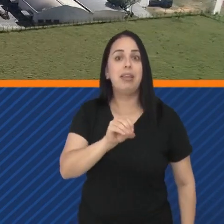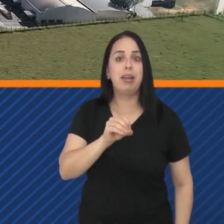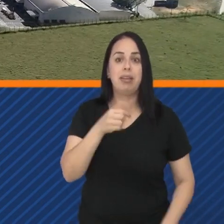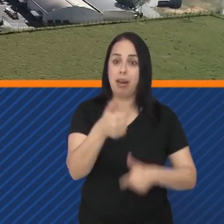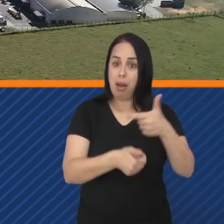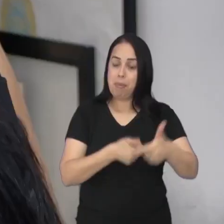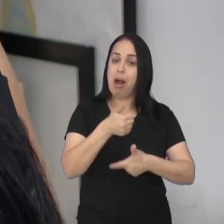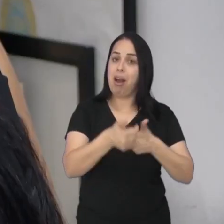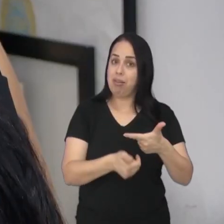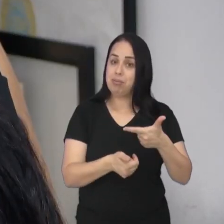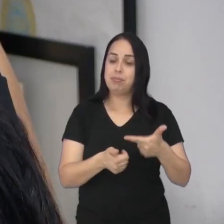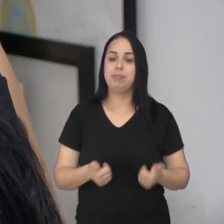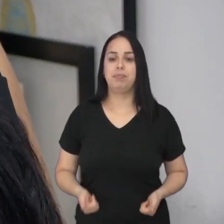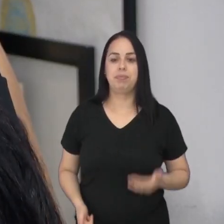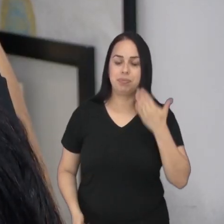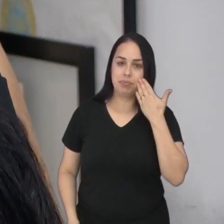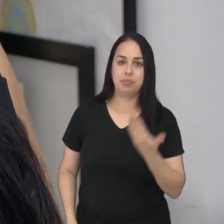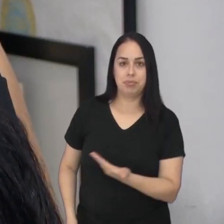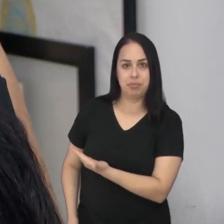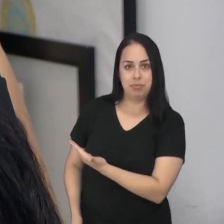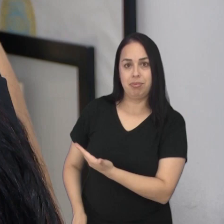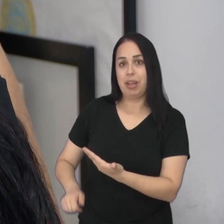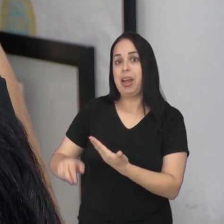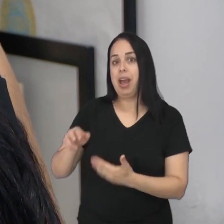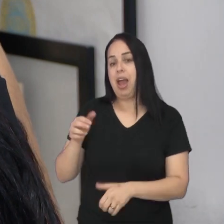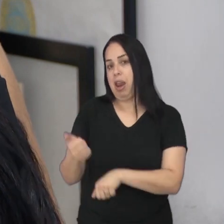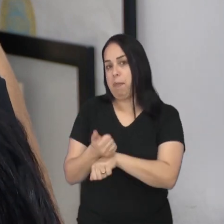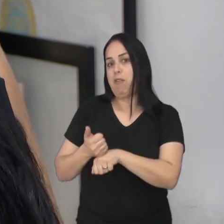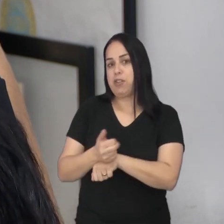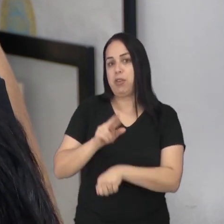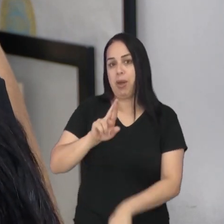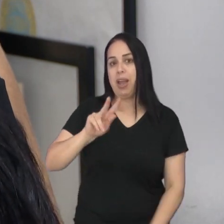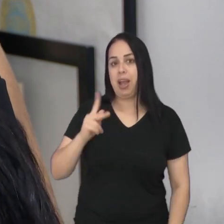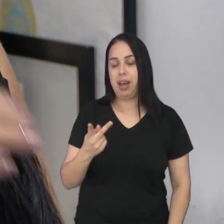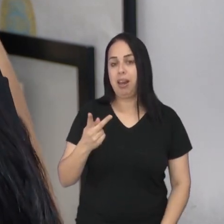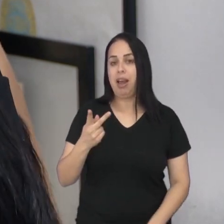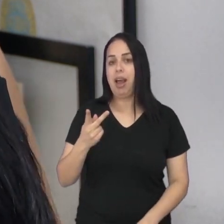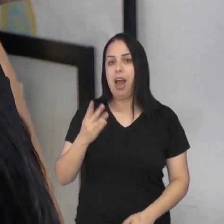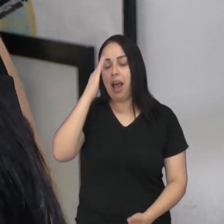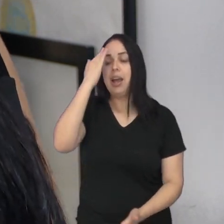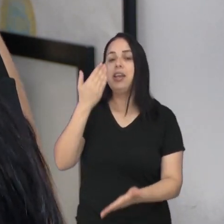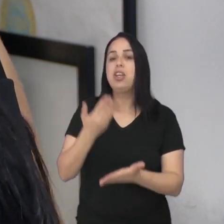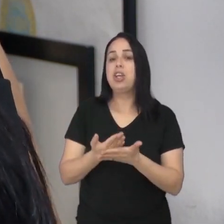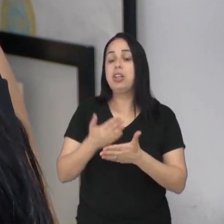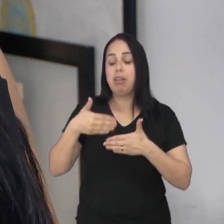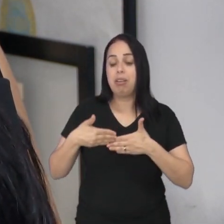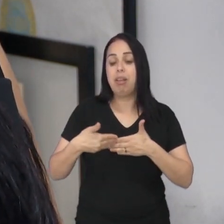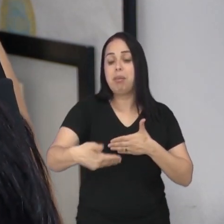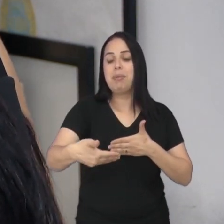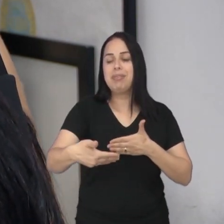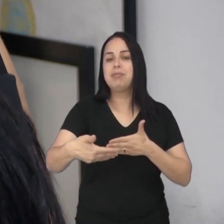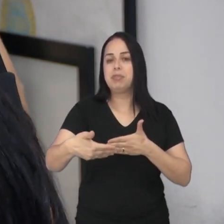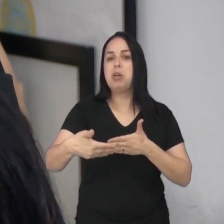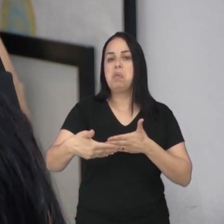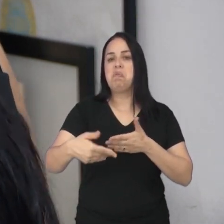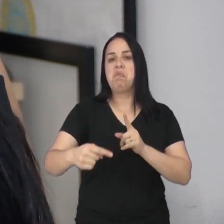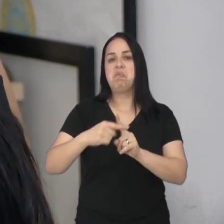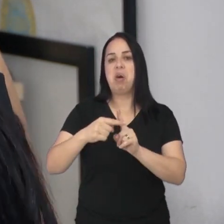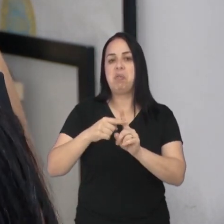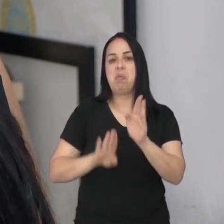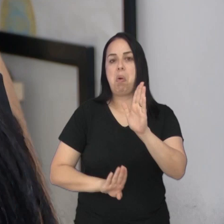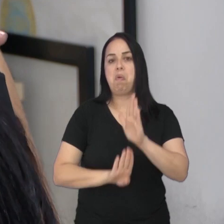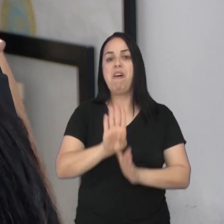180 empregos. A especialista em recursos humanos acredita que 2024 deve ser mais um ano de